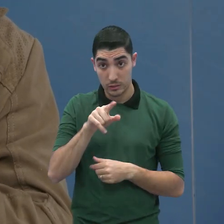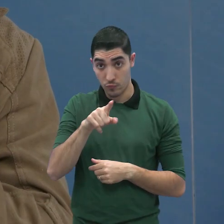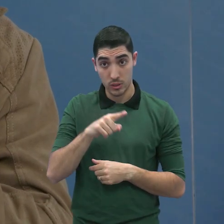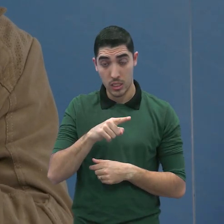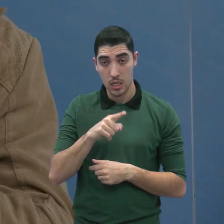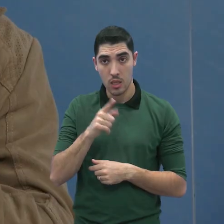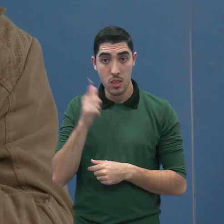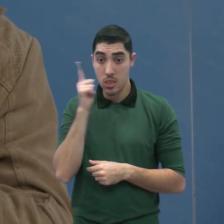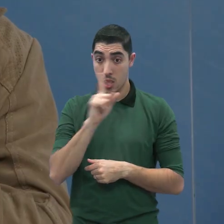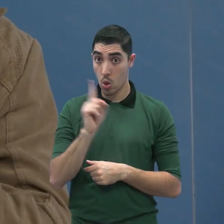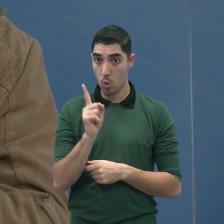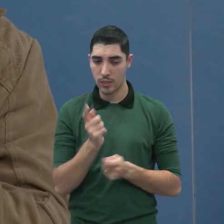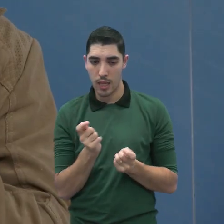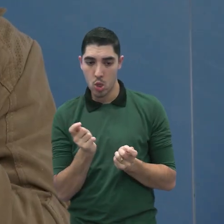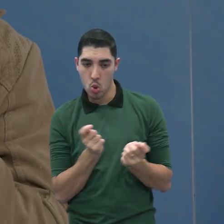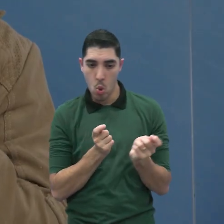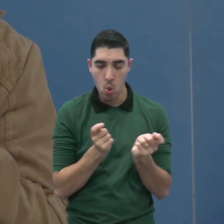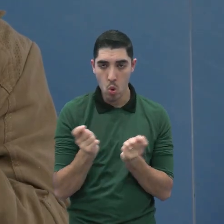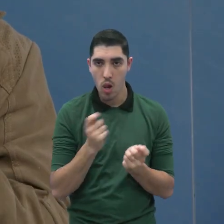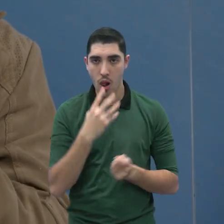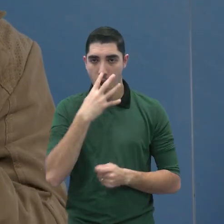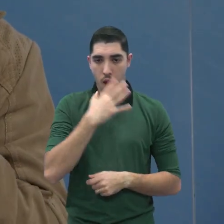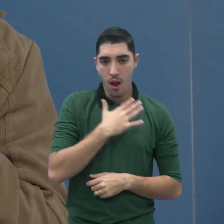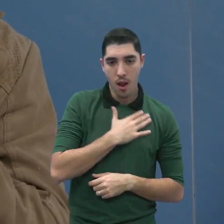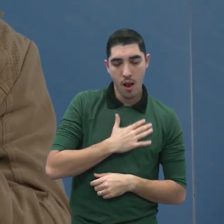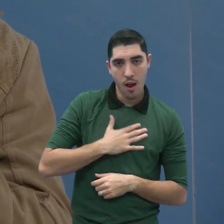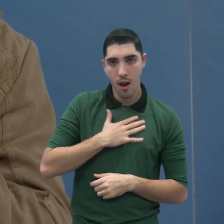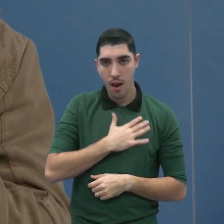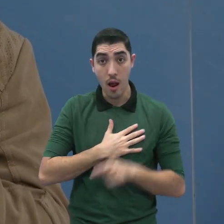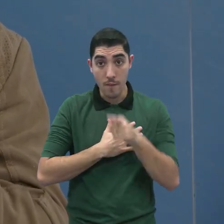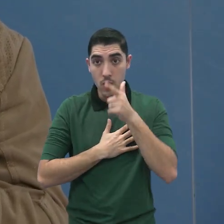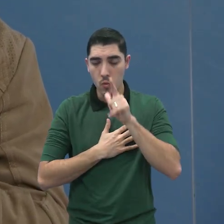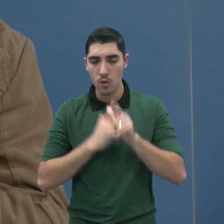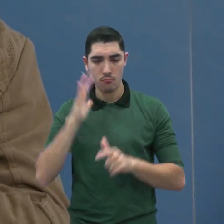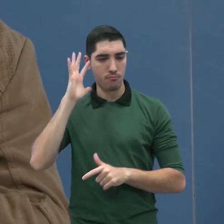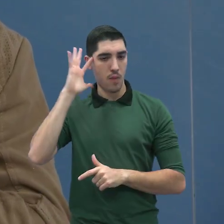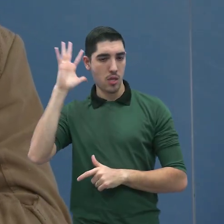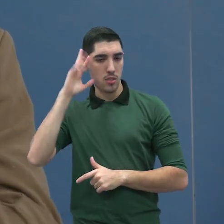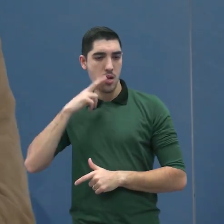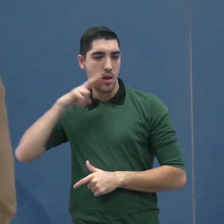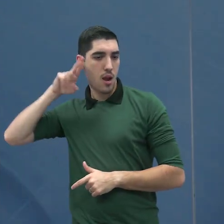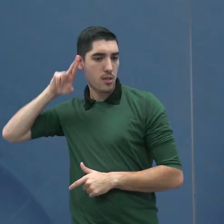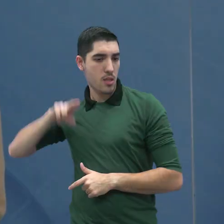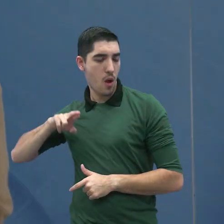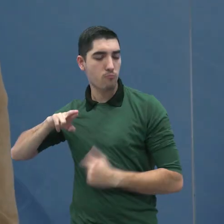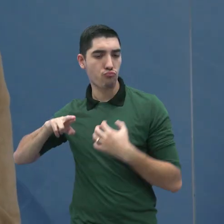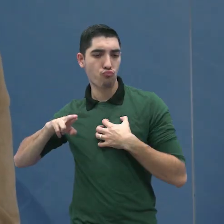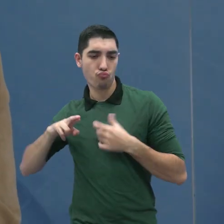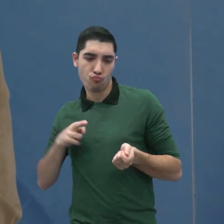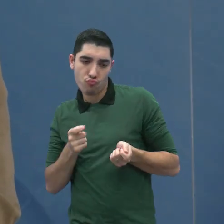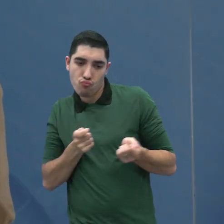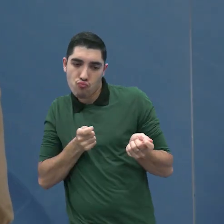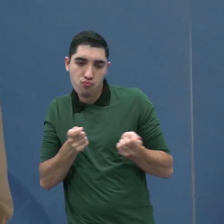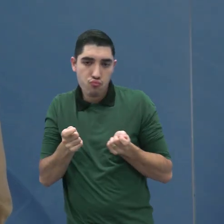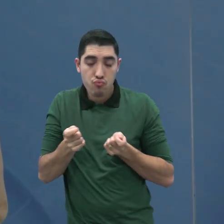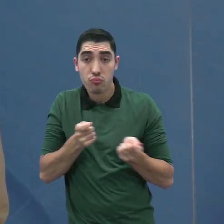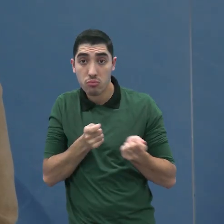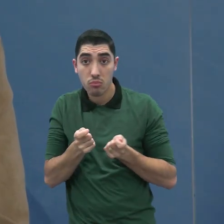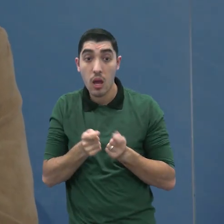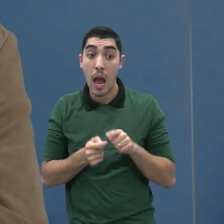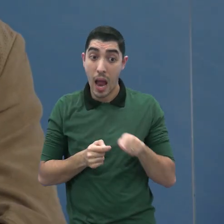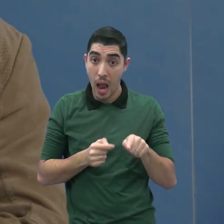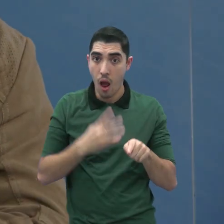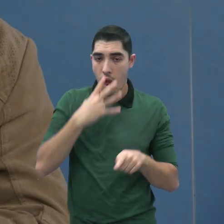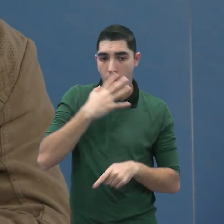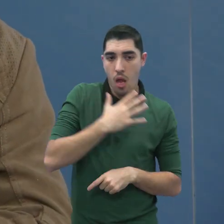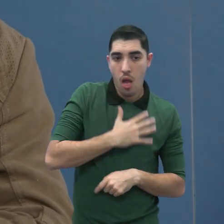não aprende a lidar com ela e ter esse lado racional de pensar, de colocar ela no local certo, ela tende a